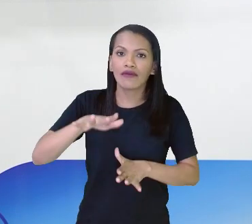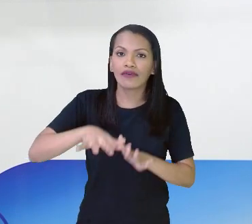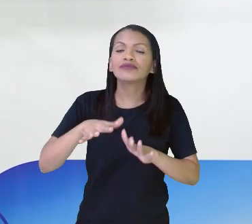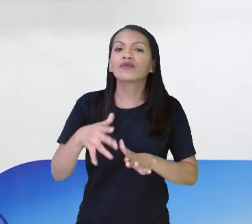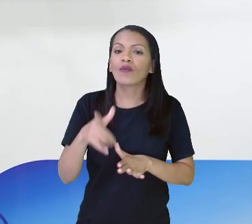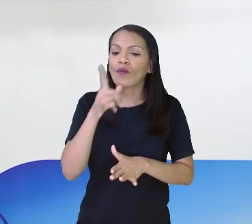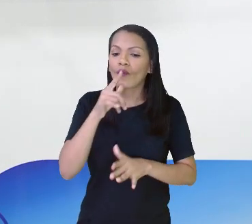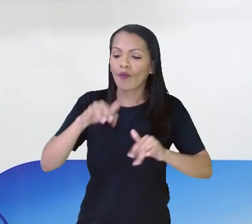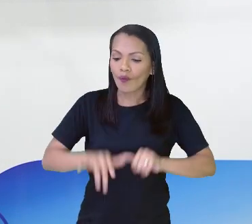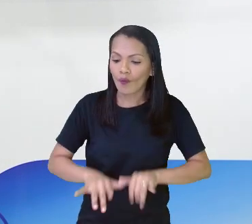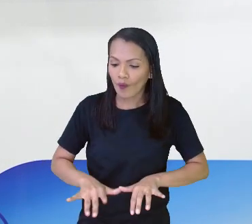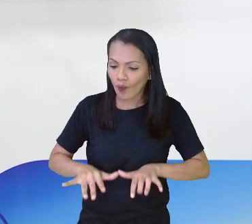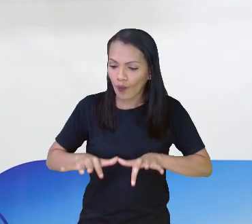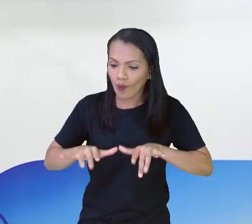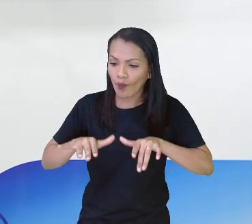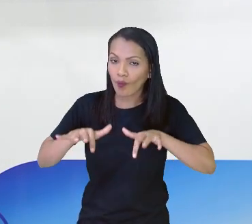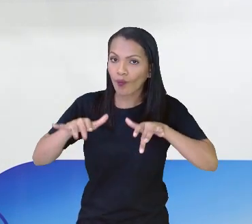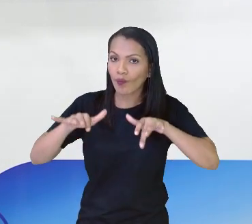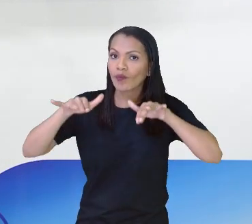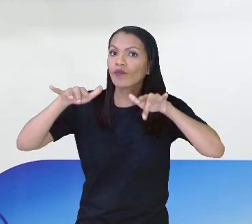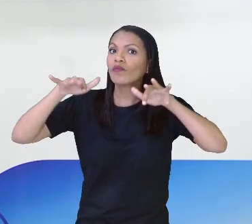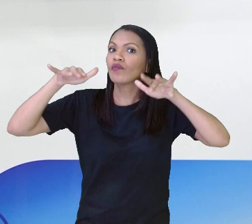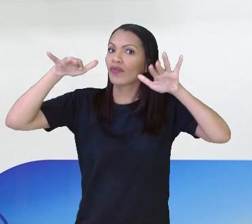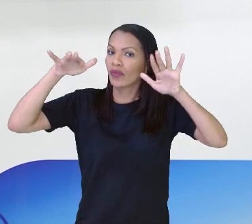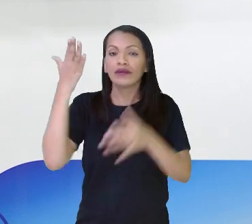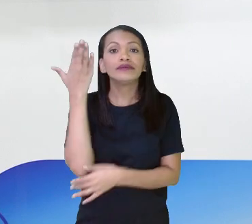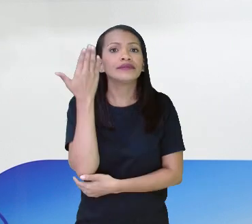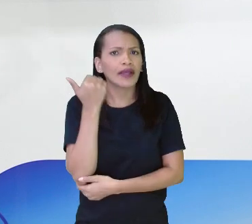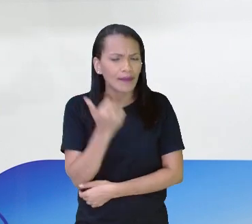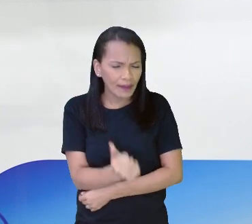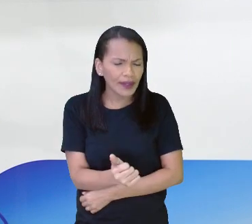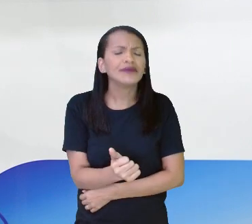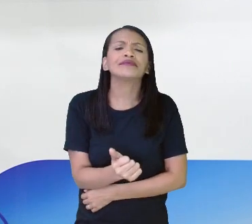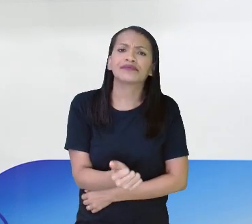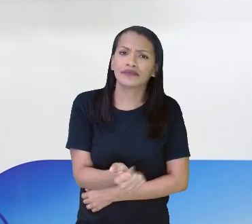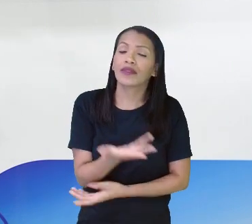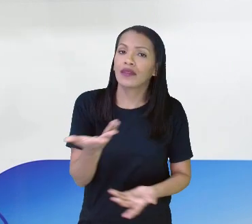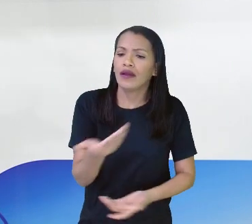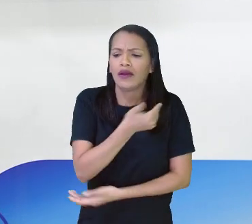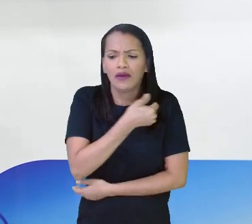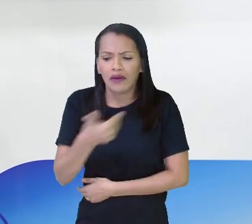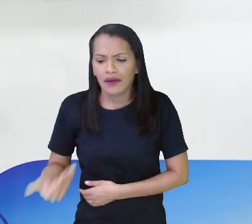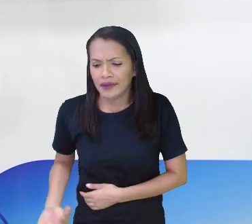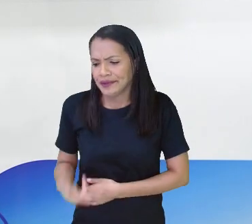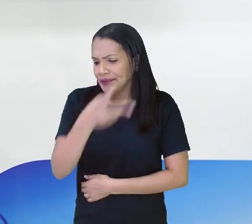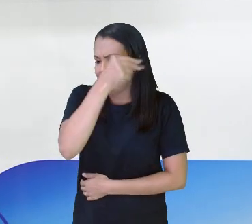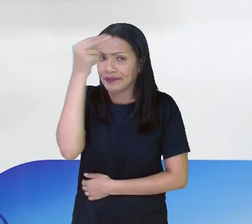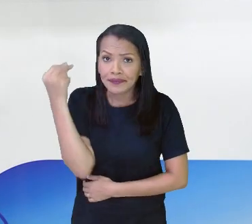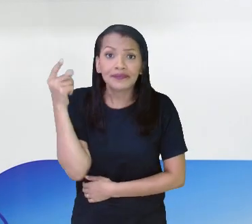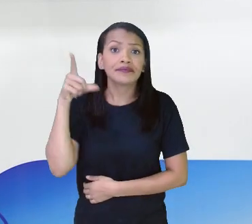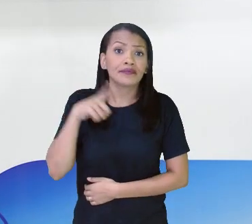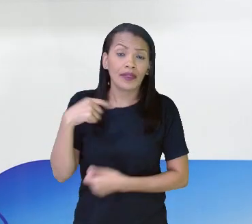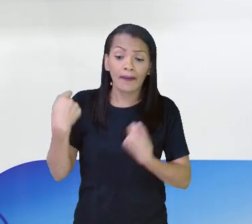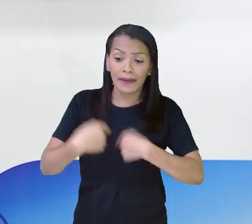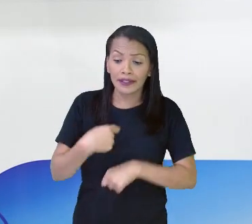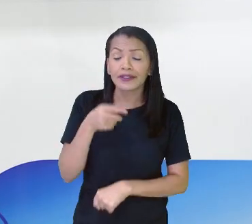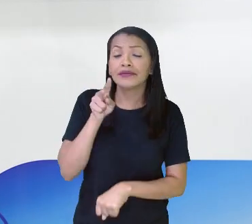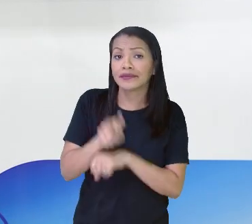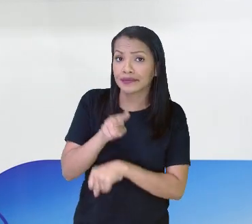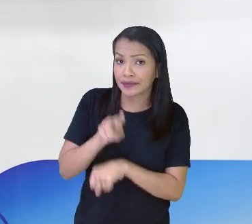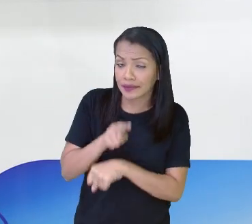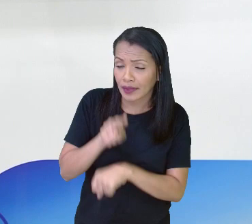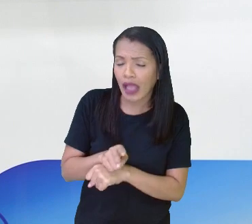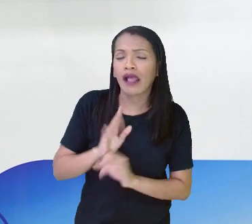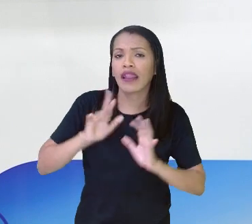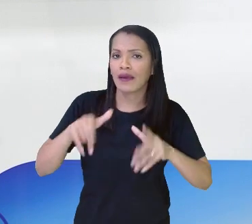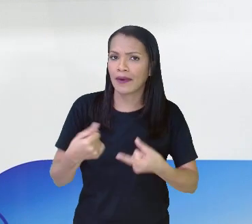é descartado no local correto. Sabemos que o poder público tem ali a função de limpar, de cuidar, mas a sociedade também